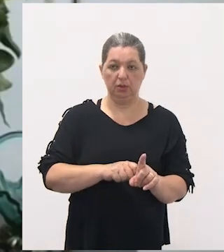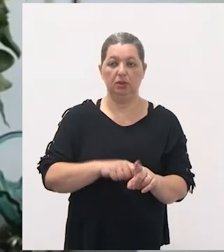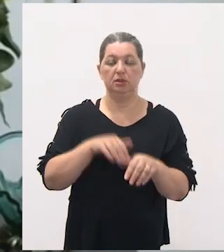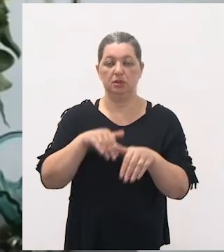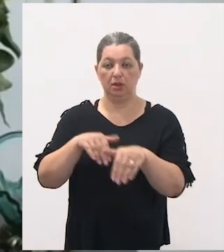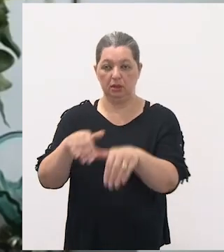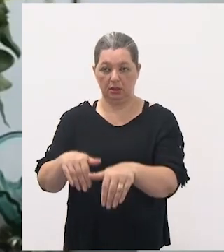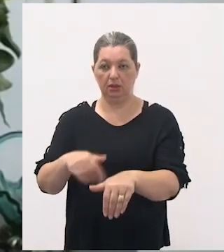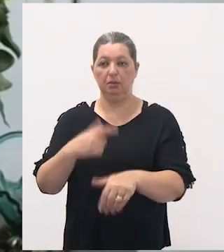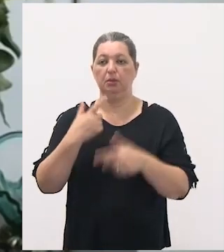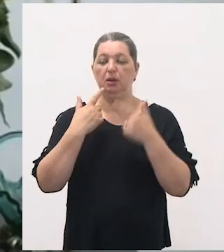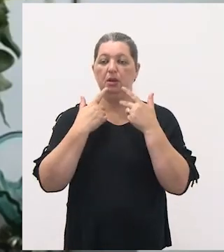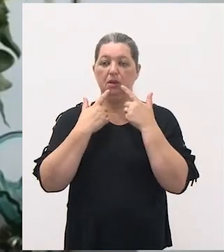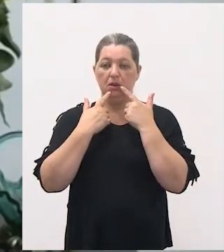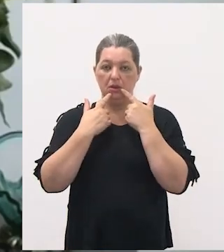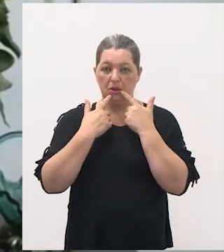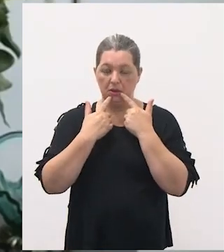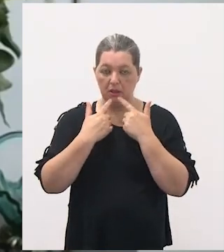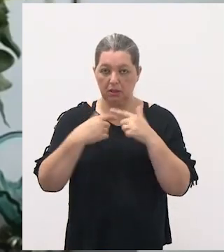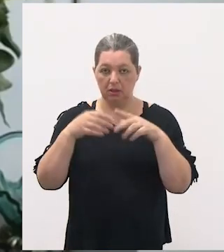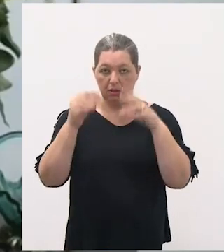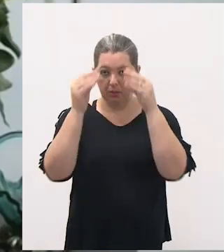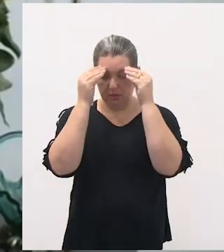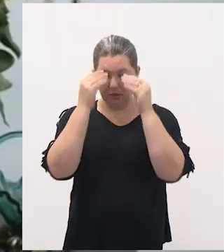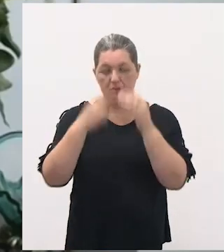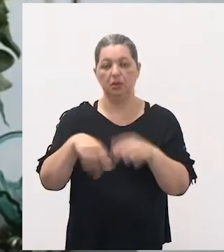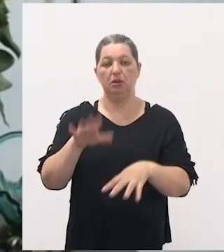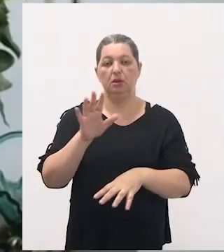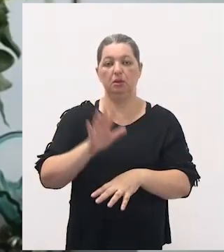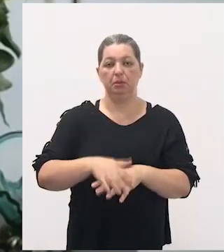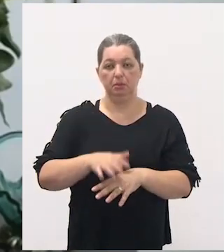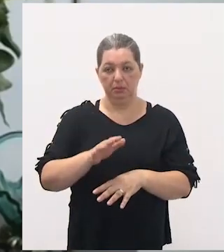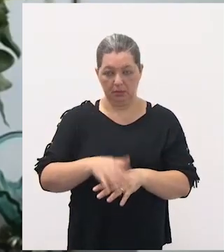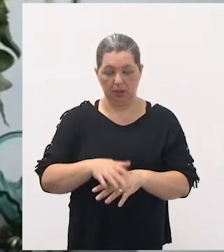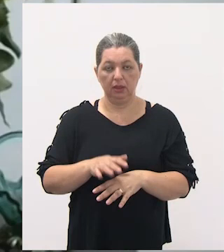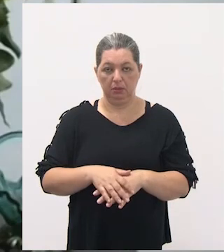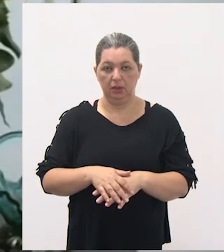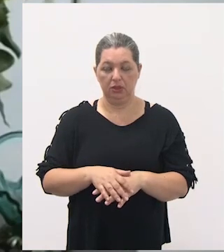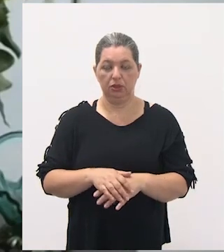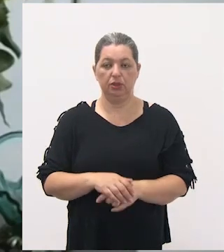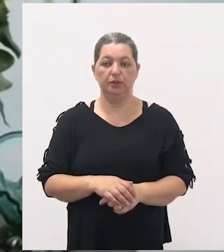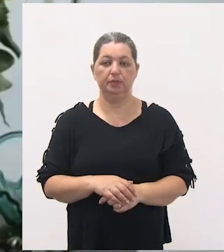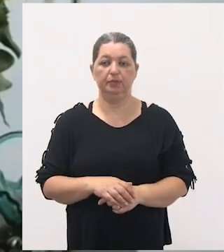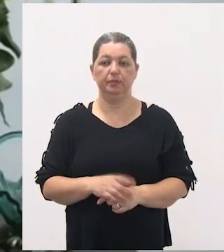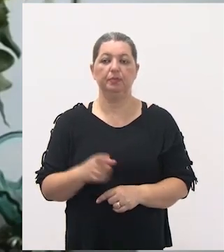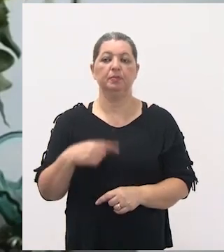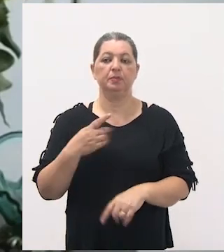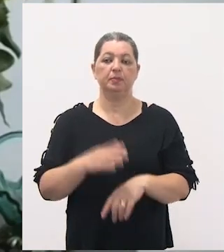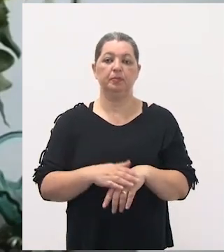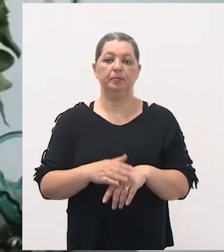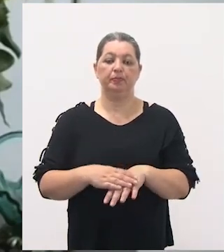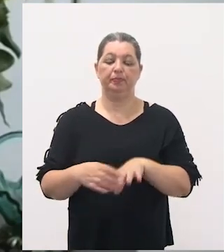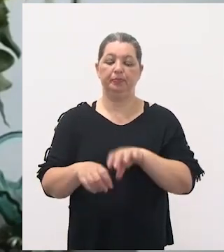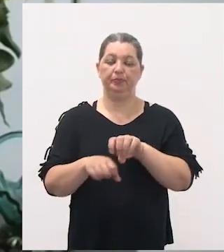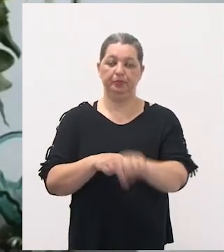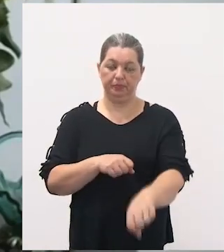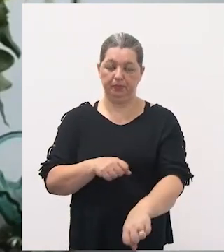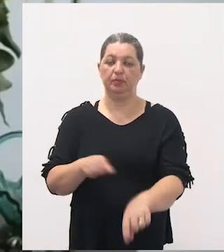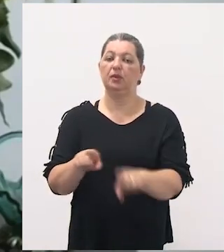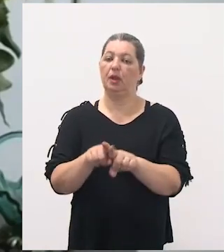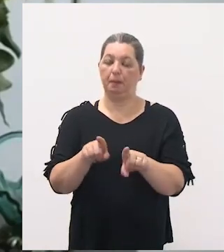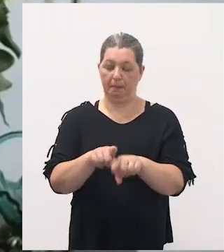linguagens e no dia 9 de setembro com matemática. Essa formação que nós estamos fazendo aqui, nós vamos fazer para